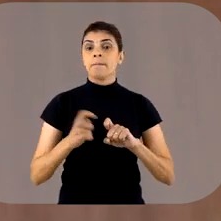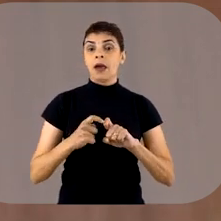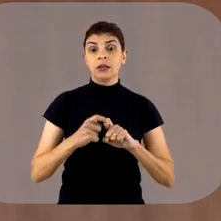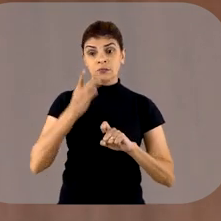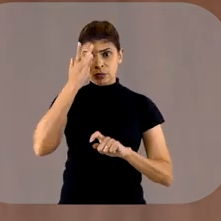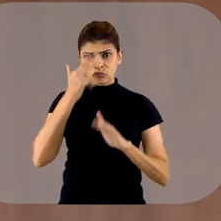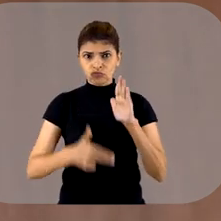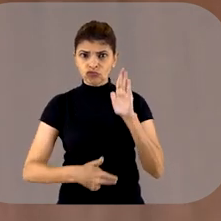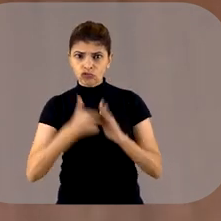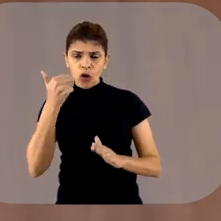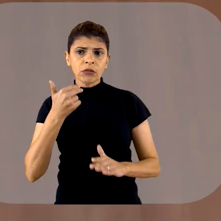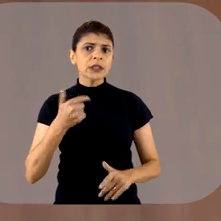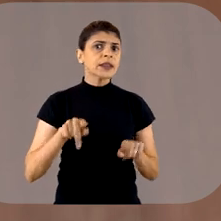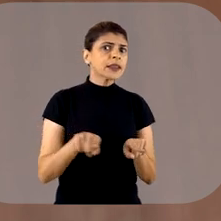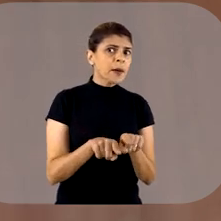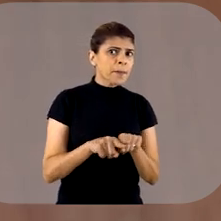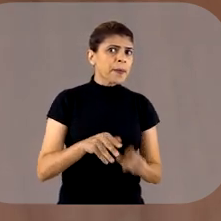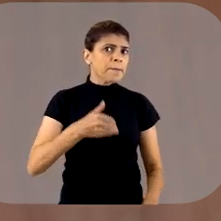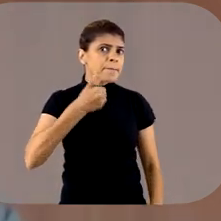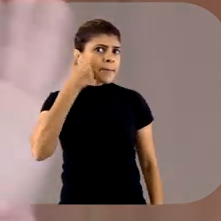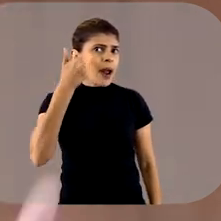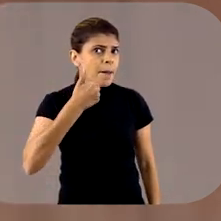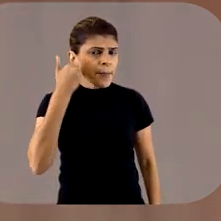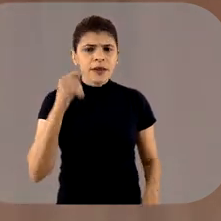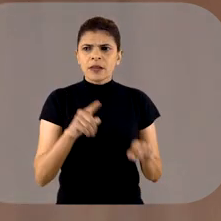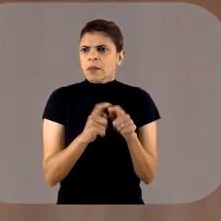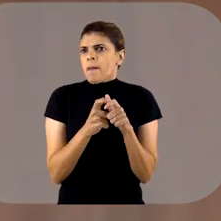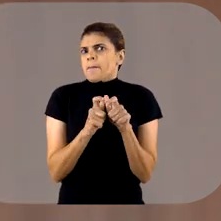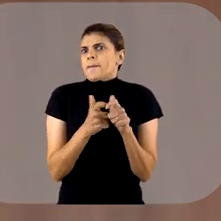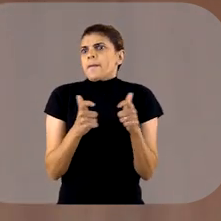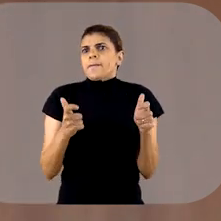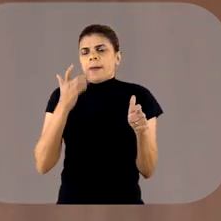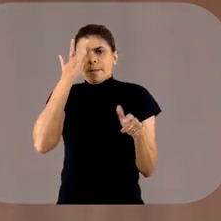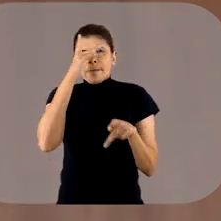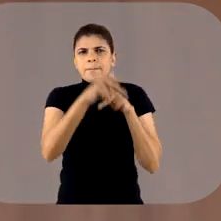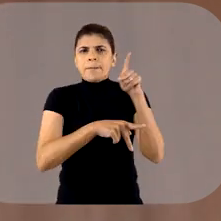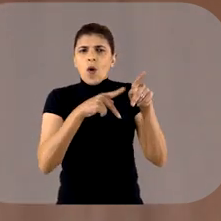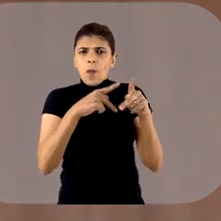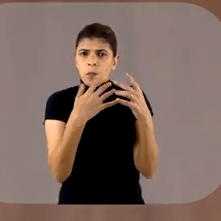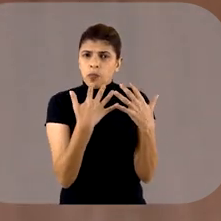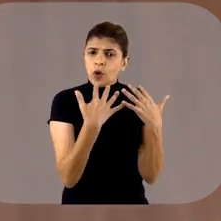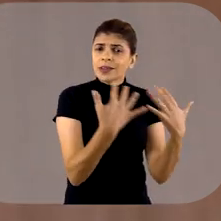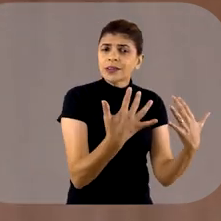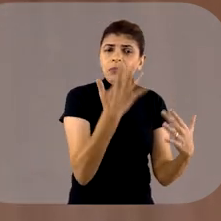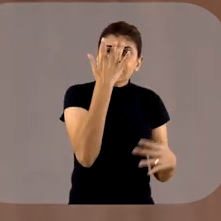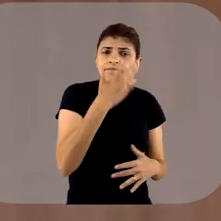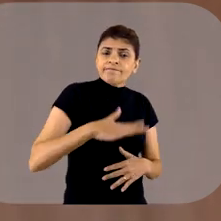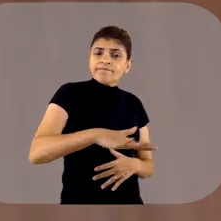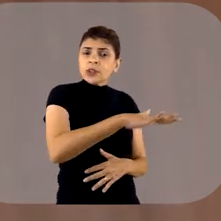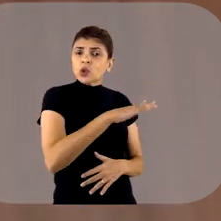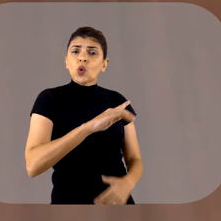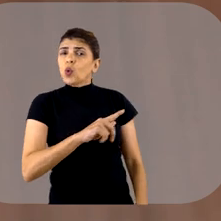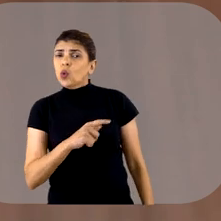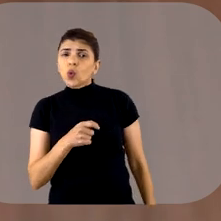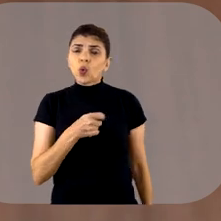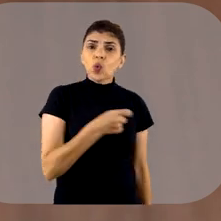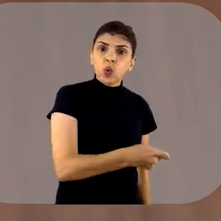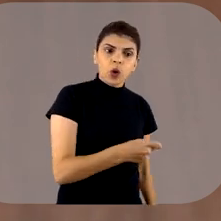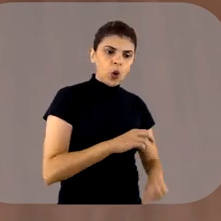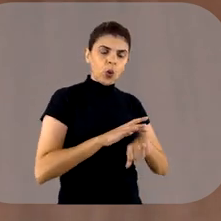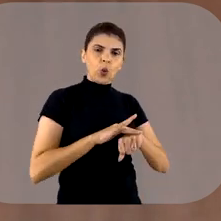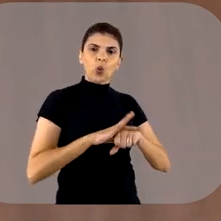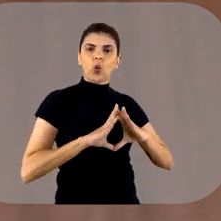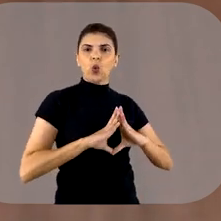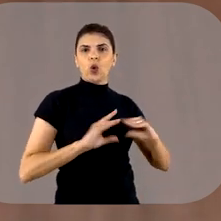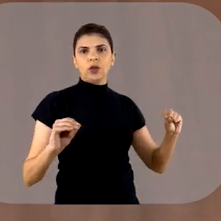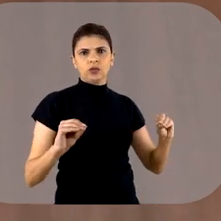realizada por cirurgiões barbeiros e também por uma grande quantidade uma grande população de eh eh eh eh